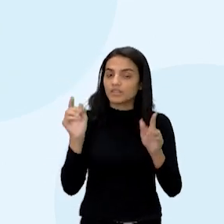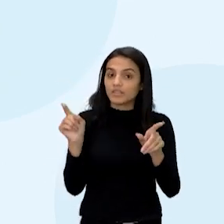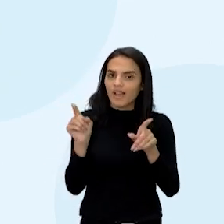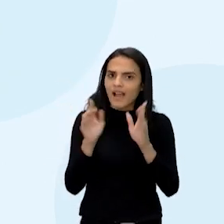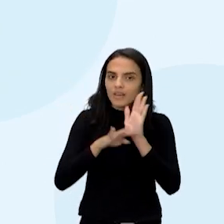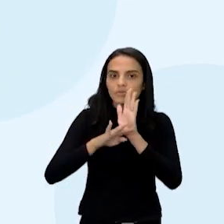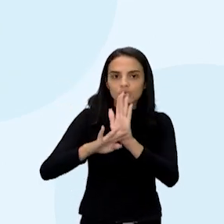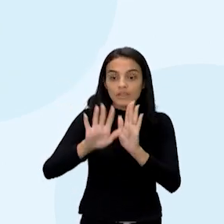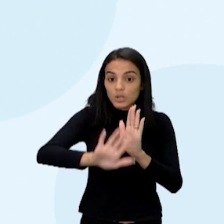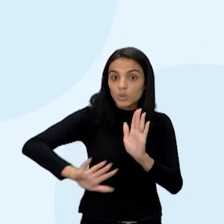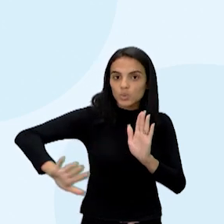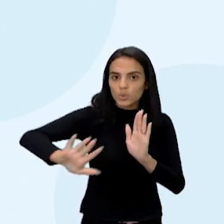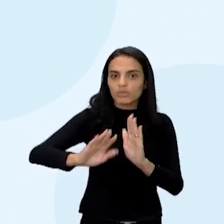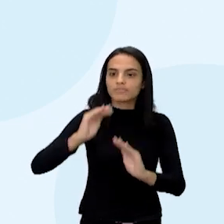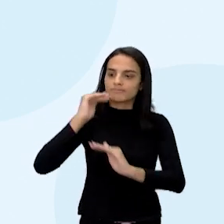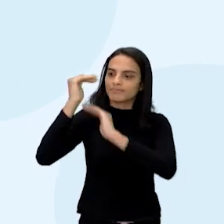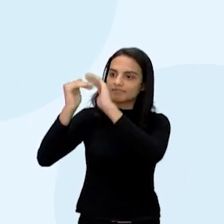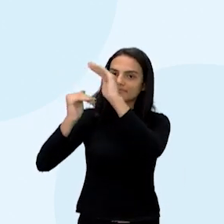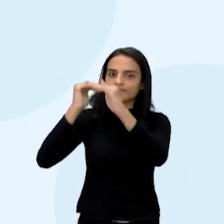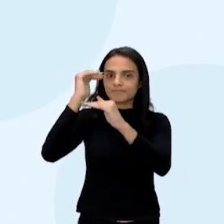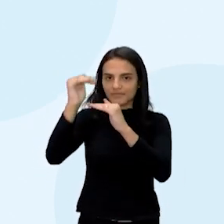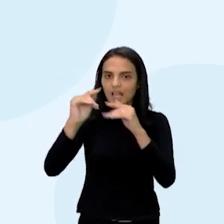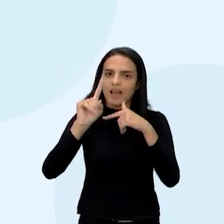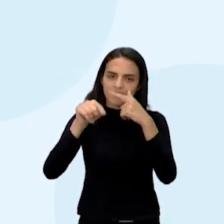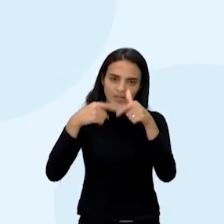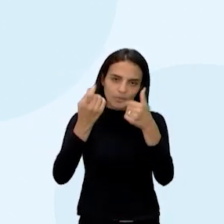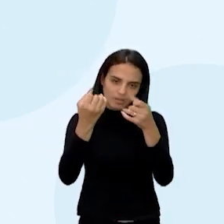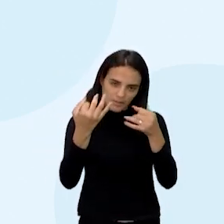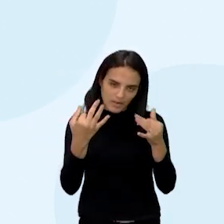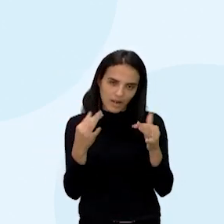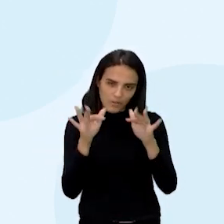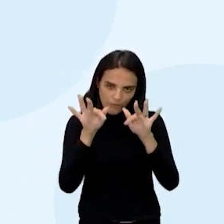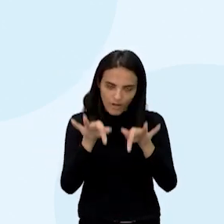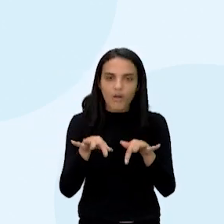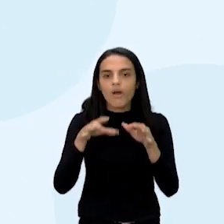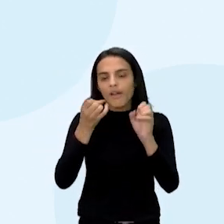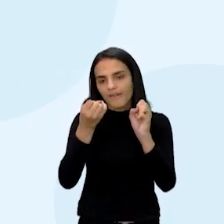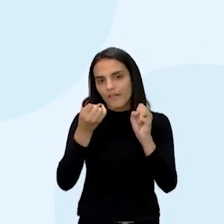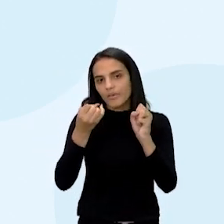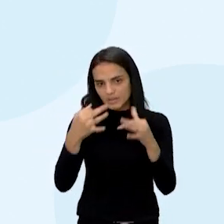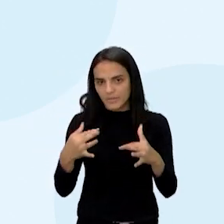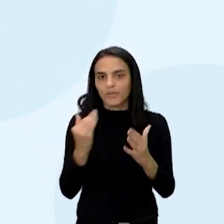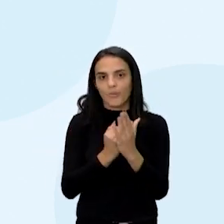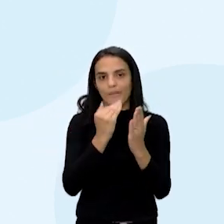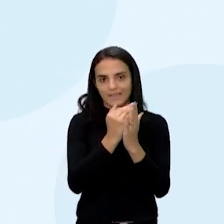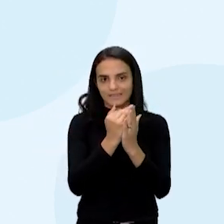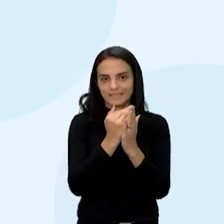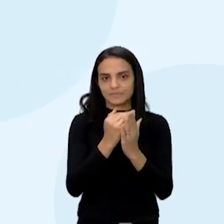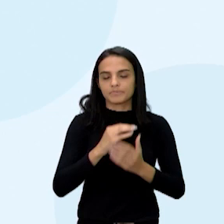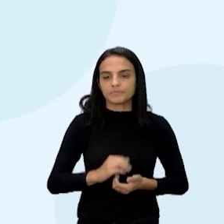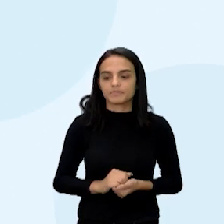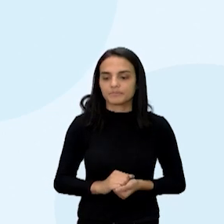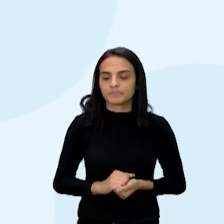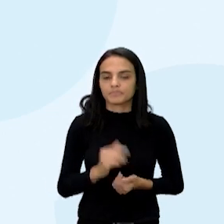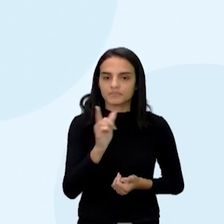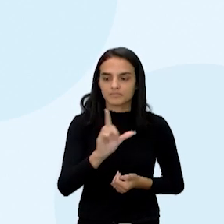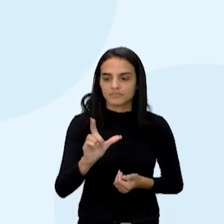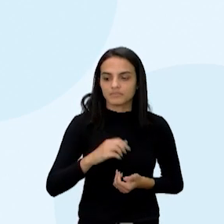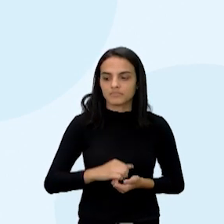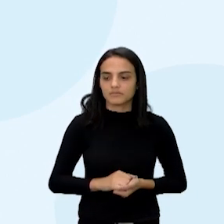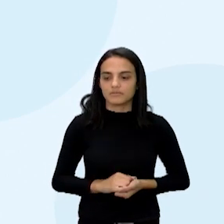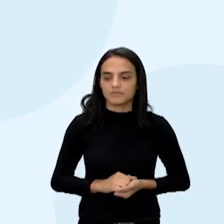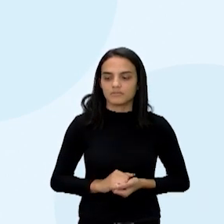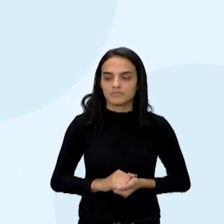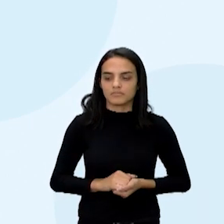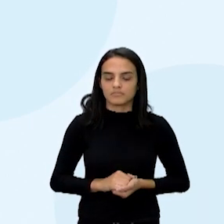de todos. E eu vou mostrar um pouquinho disso mais no final da minha fala, aí, quando eu for trazer alguns dos dados da minha pesquisa. Próximo.